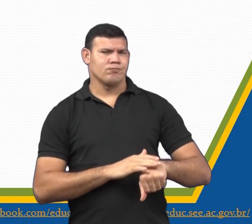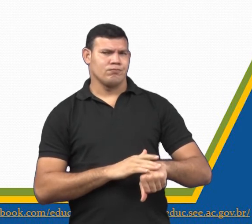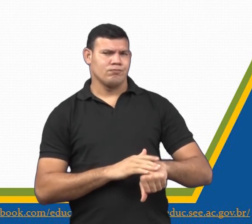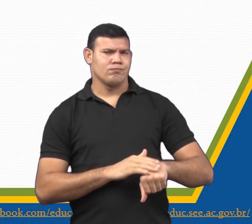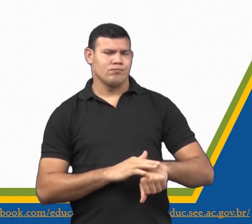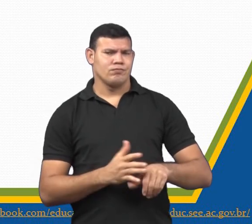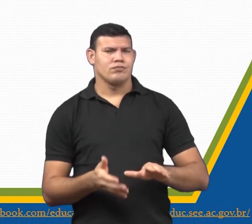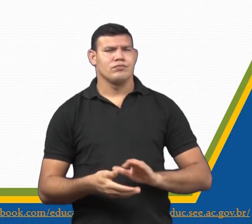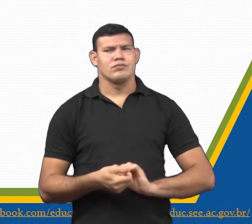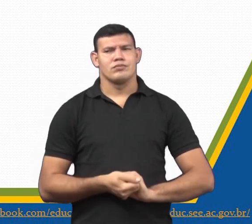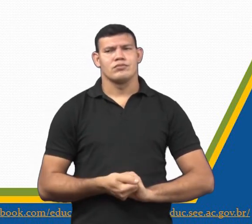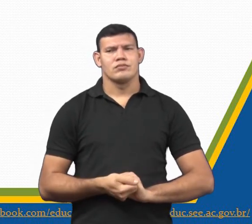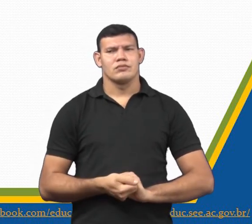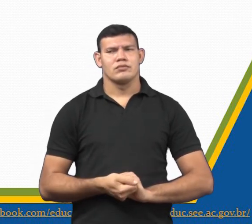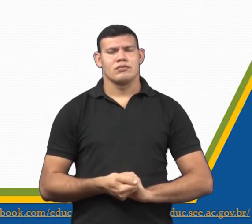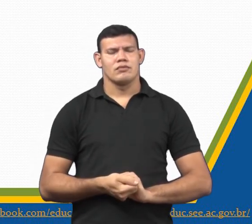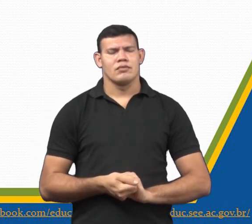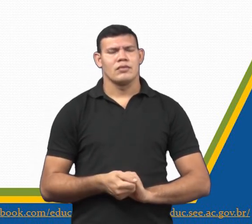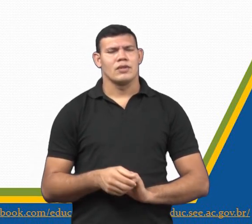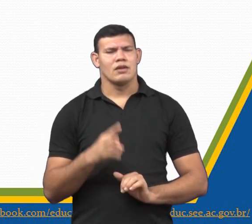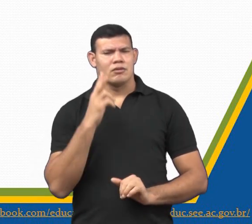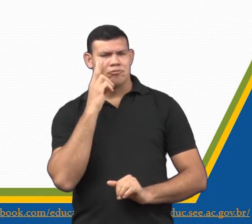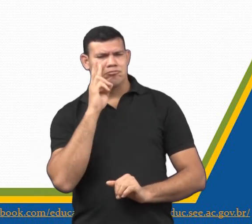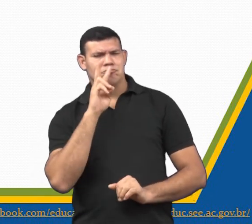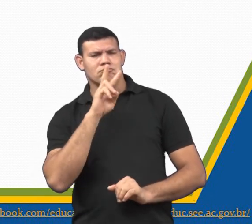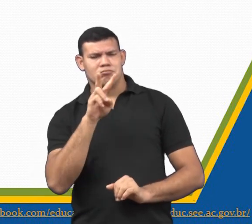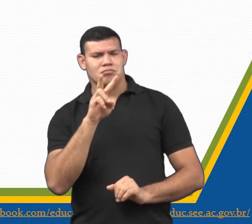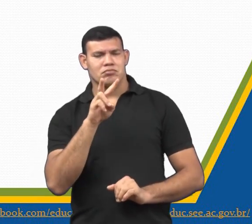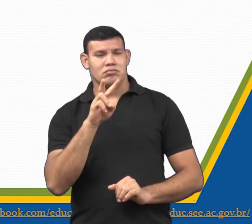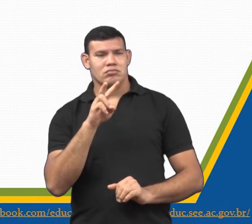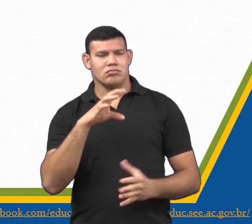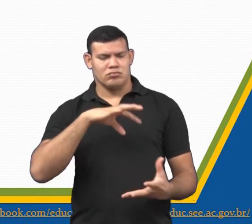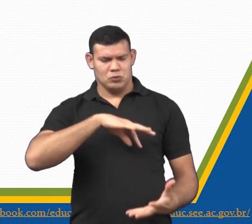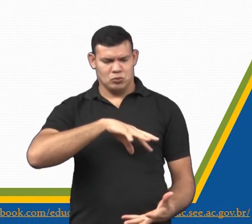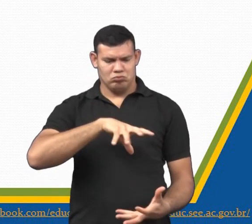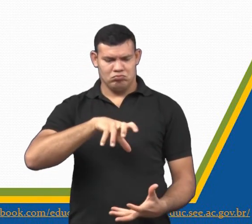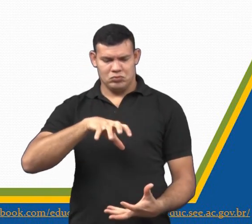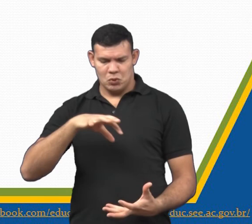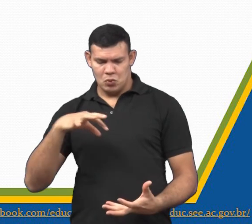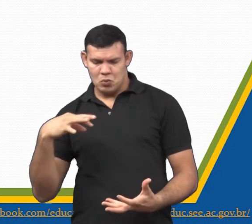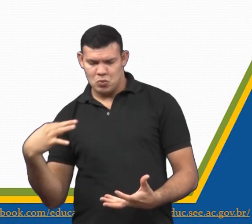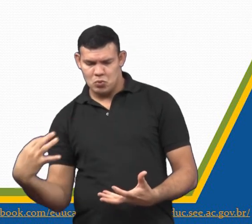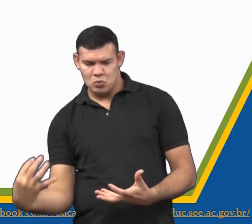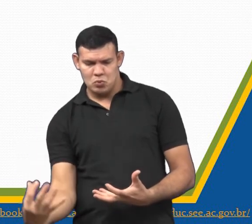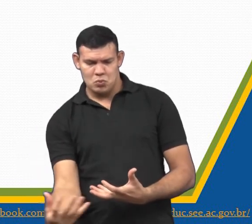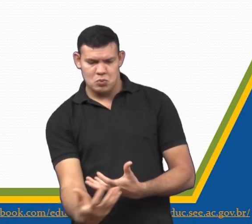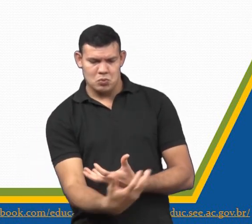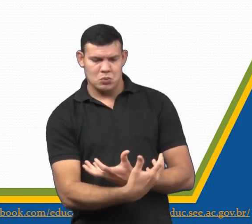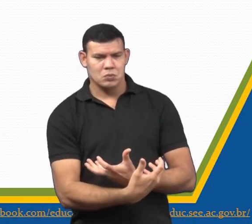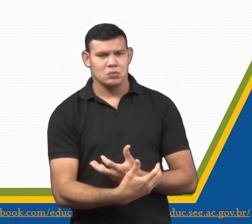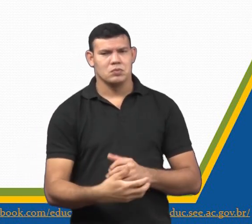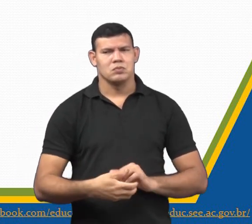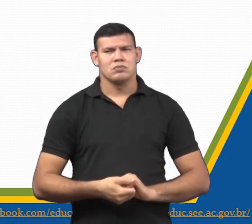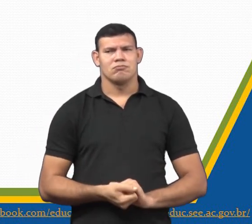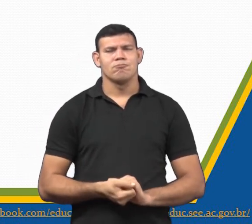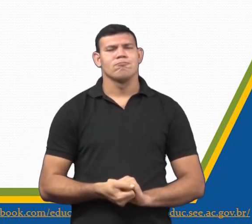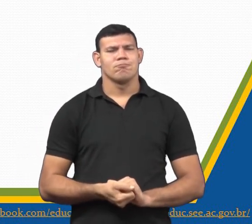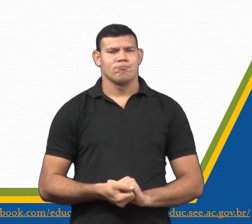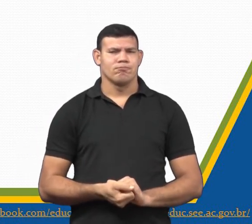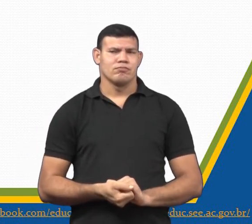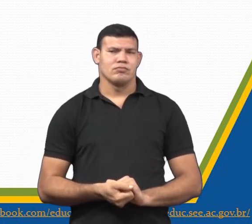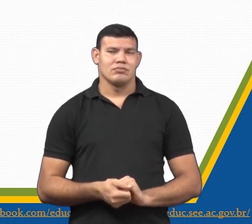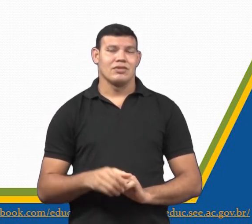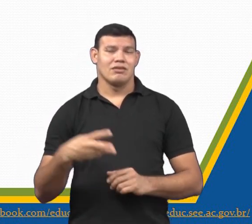Mafalda, das coisas que estão ali ao redor do mundo para a gente ver a opinião dela. Então, Mafalda crê que o mundo